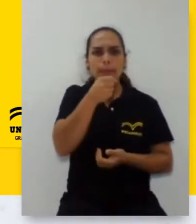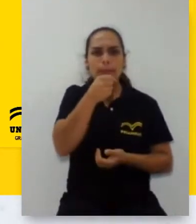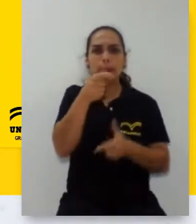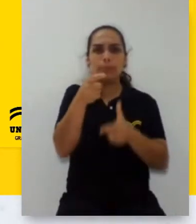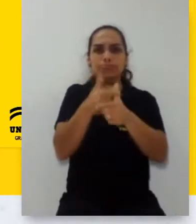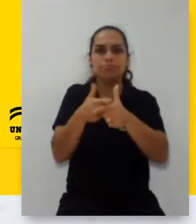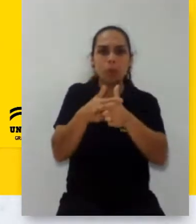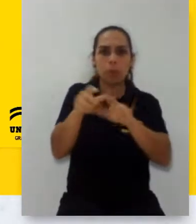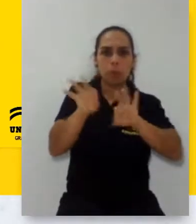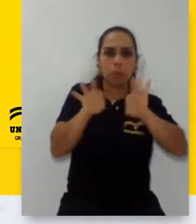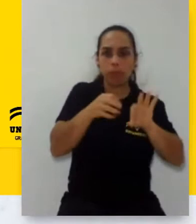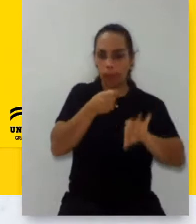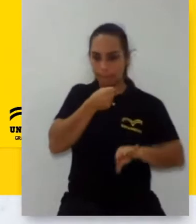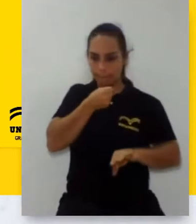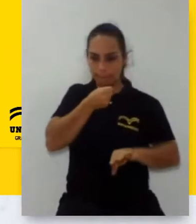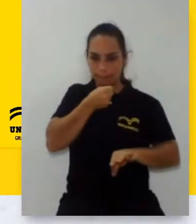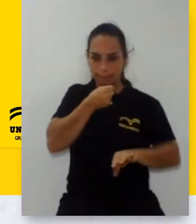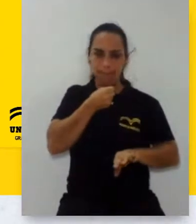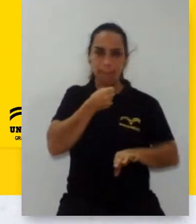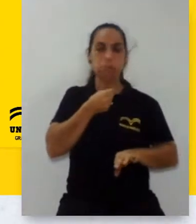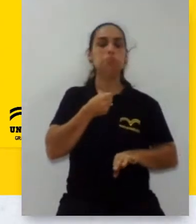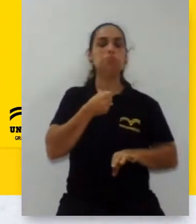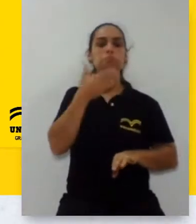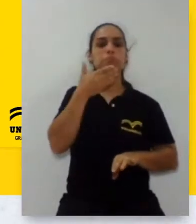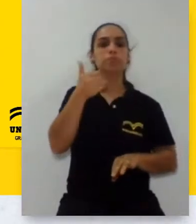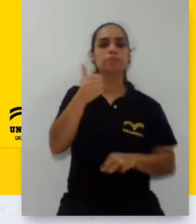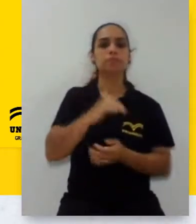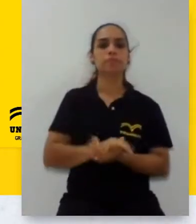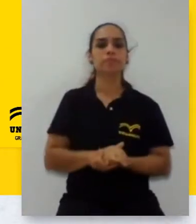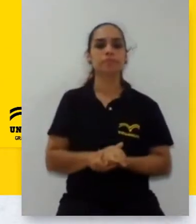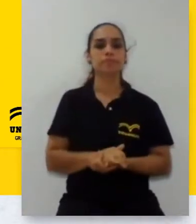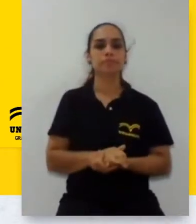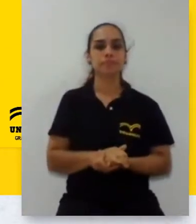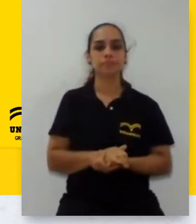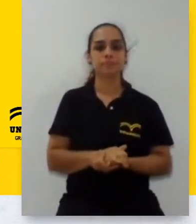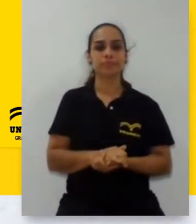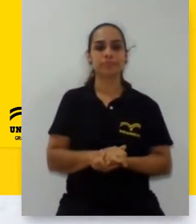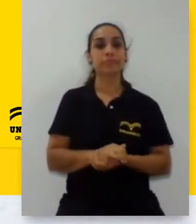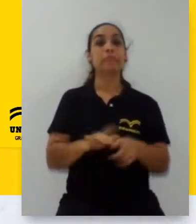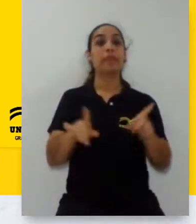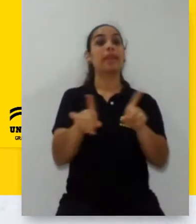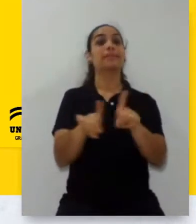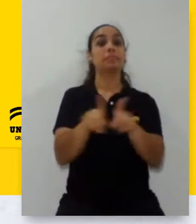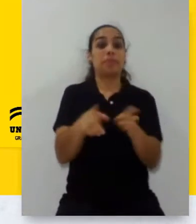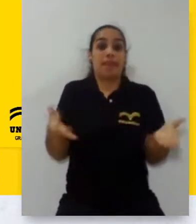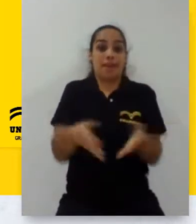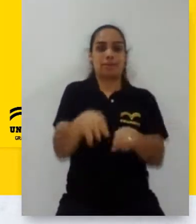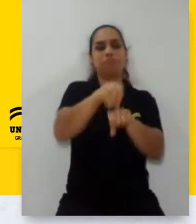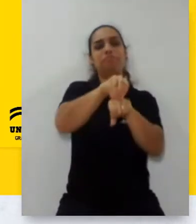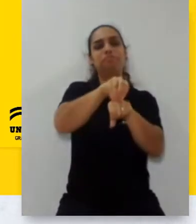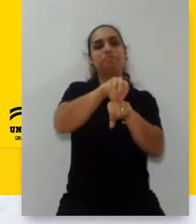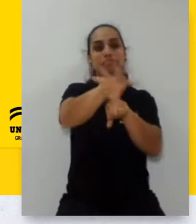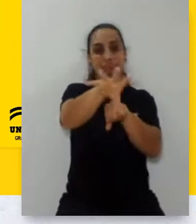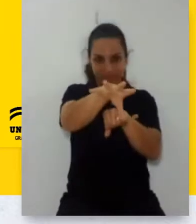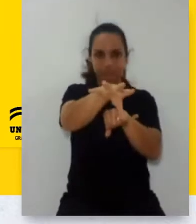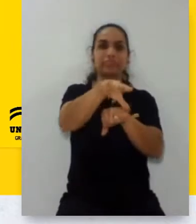frente, recomendações gerais. Eu estou trazendo as recomendações a nível, né, mundial, a nível